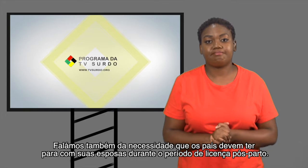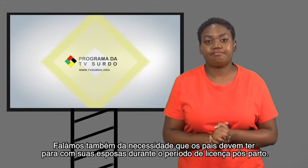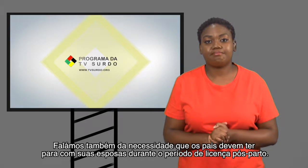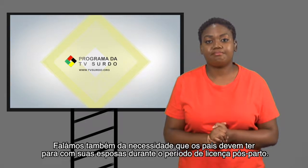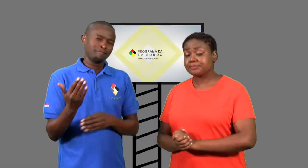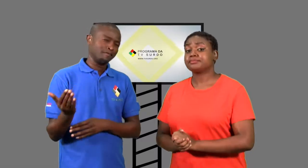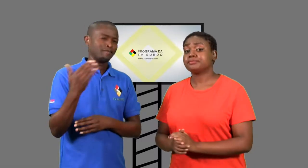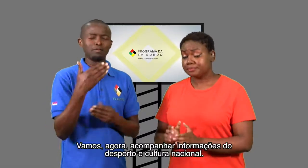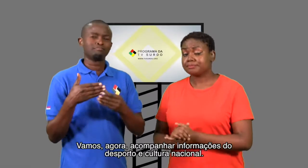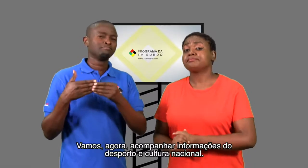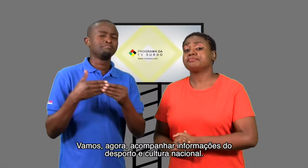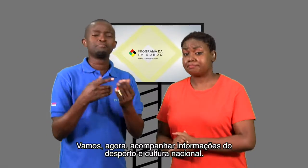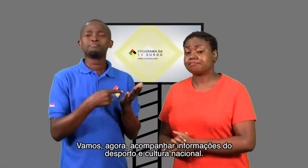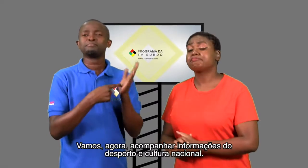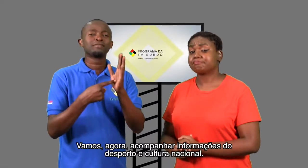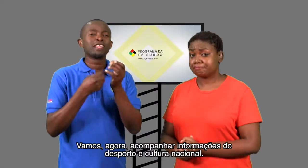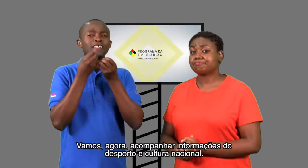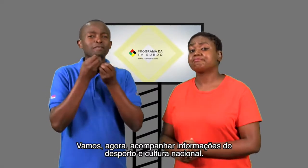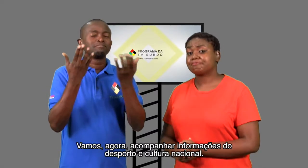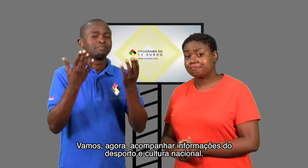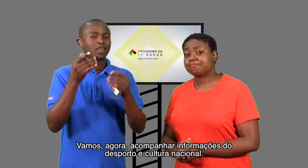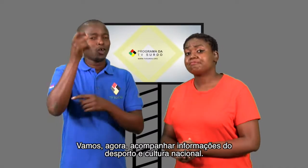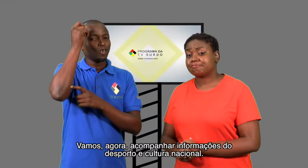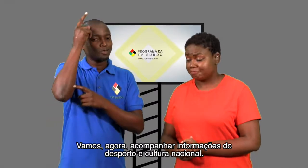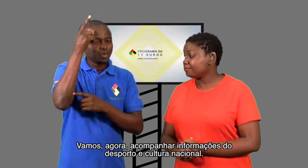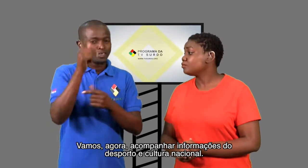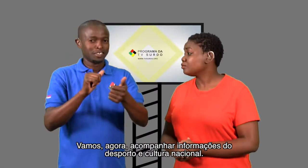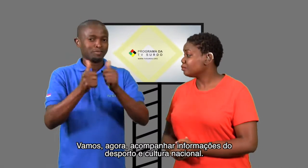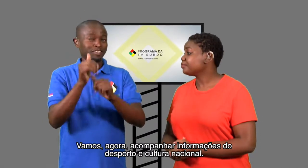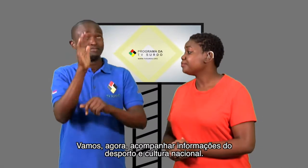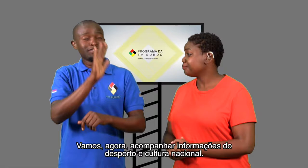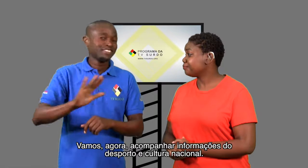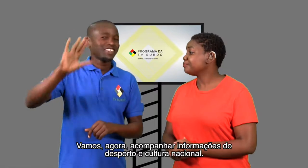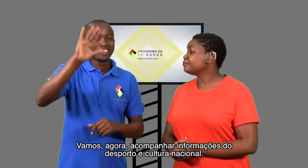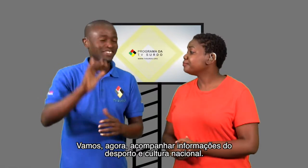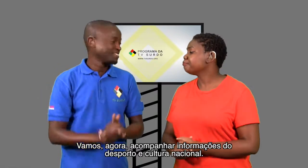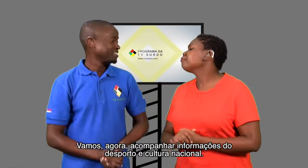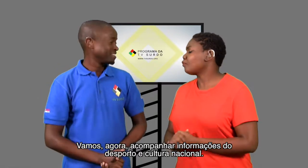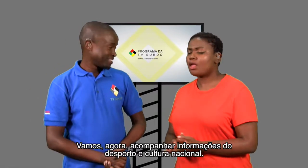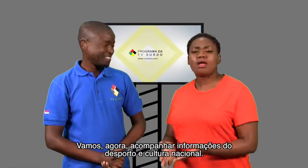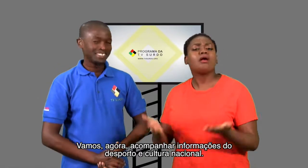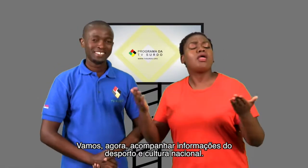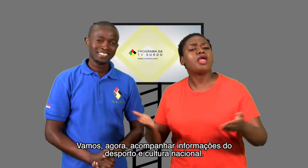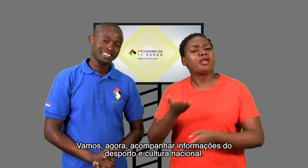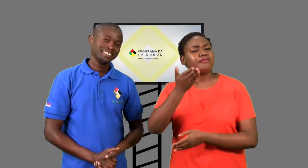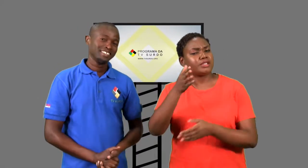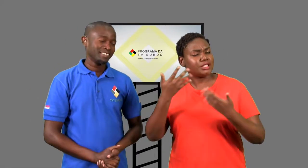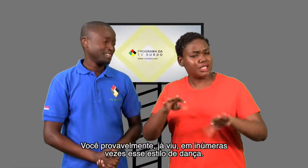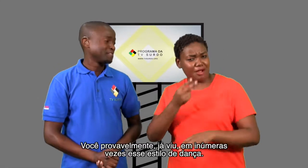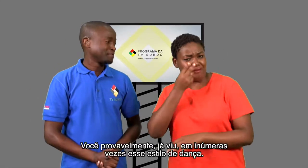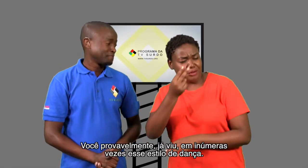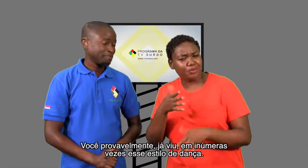pós-parto. Vamos agora acompanhar informações do desporto e cultura nacional.